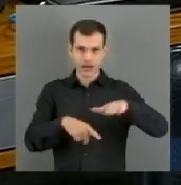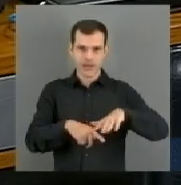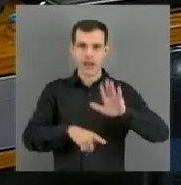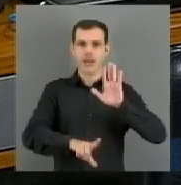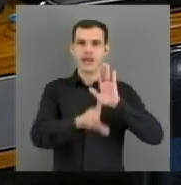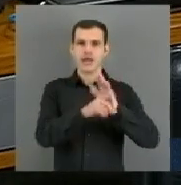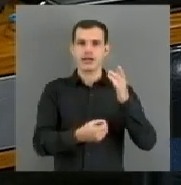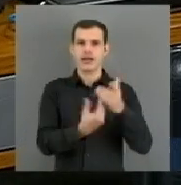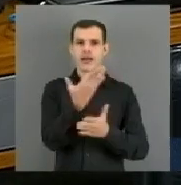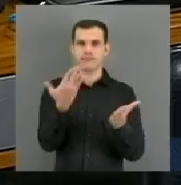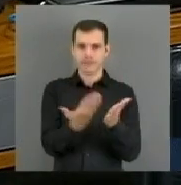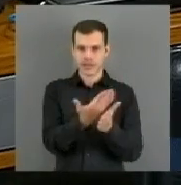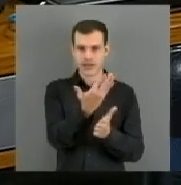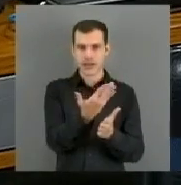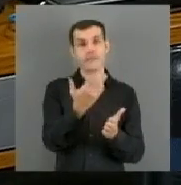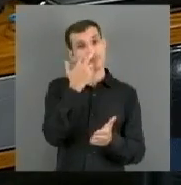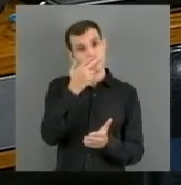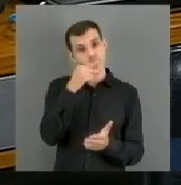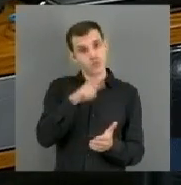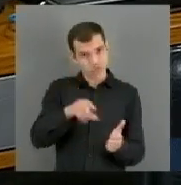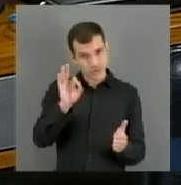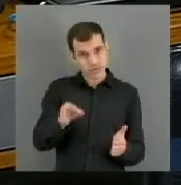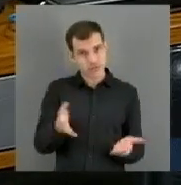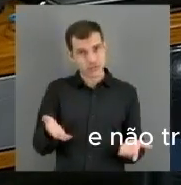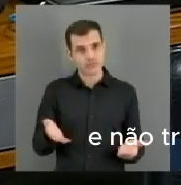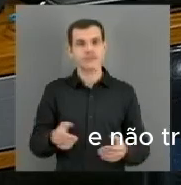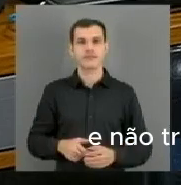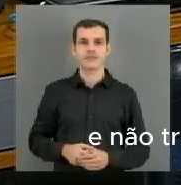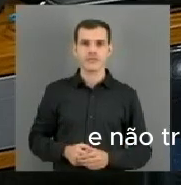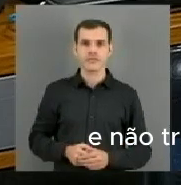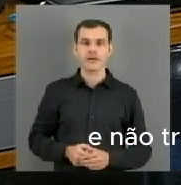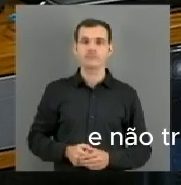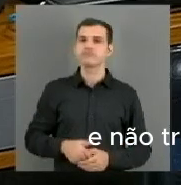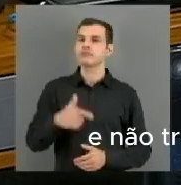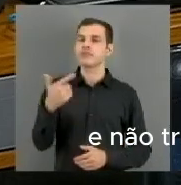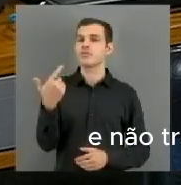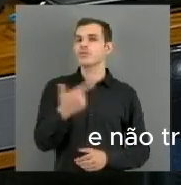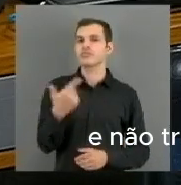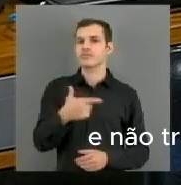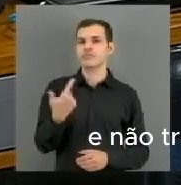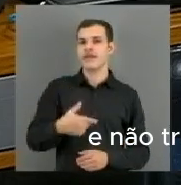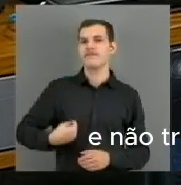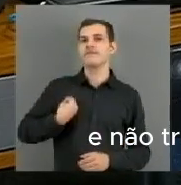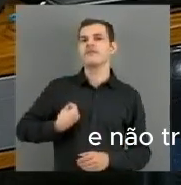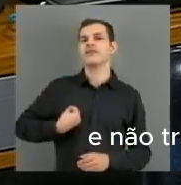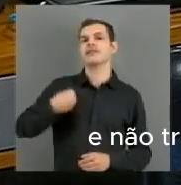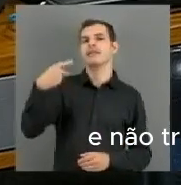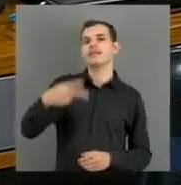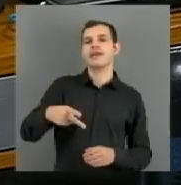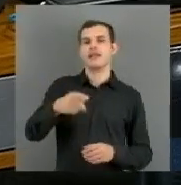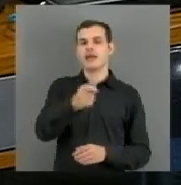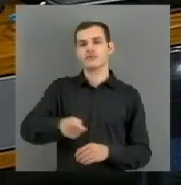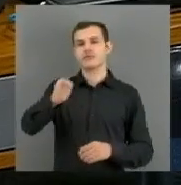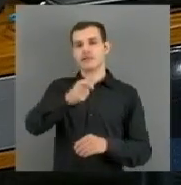Parece que conseguiram, né? Parece que conseguiram. E não transformar a vida de seus associados no